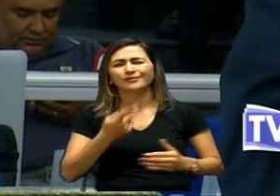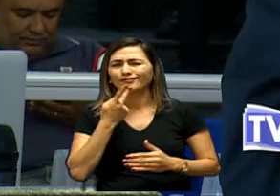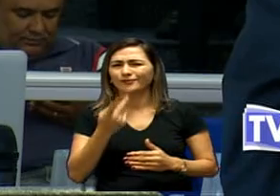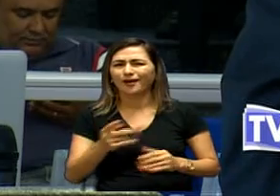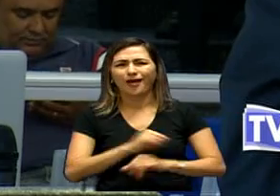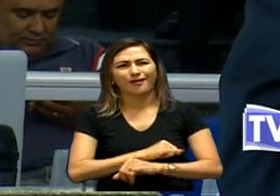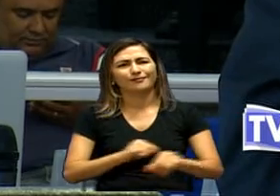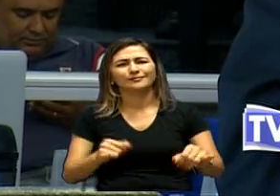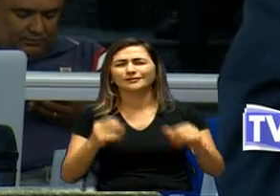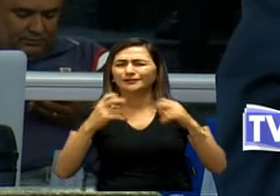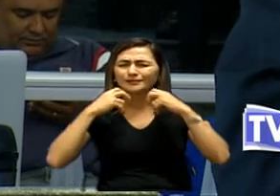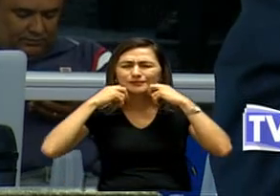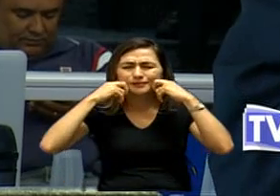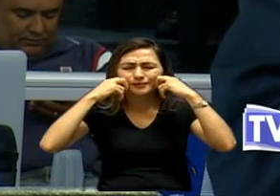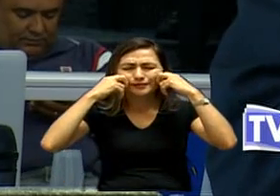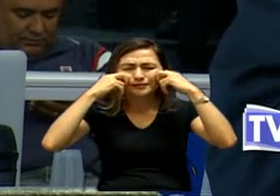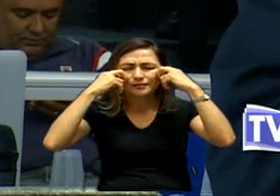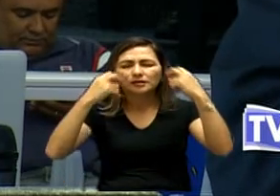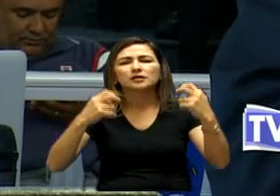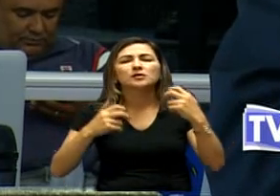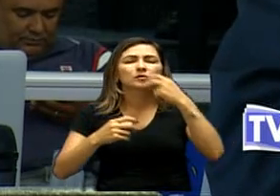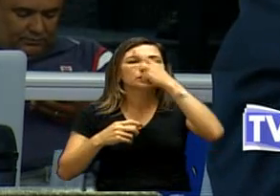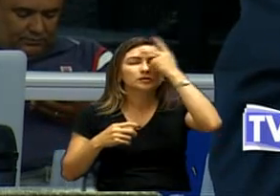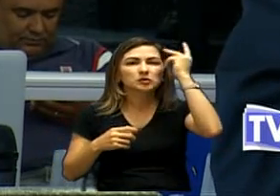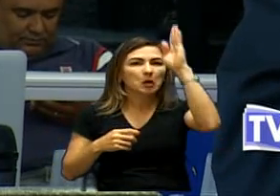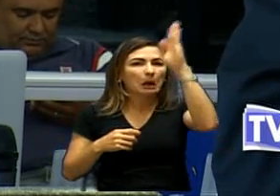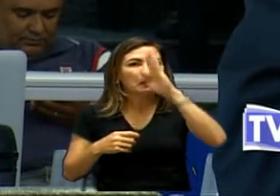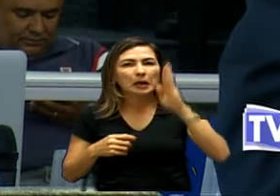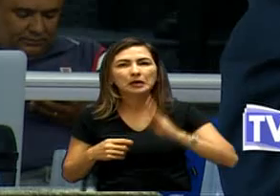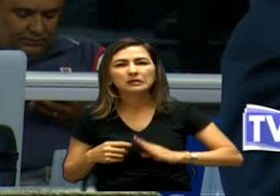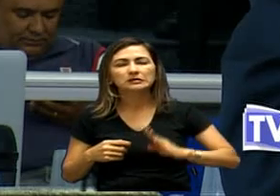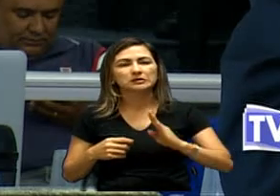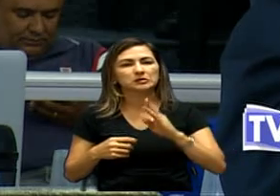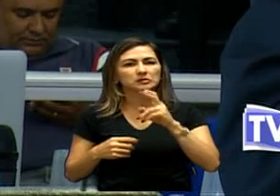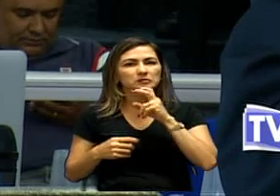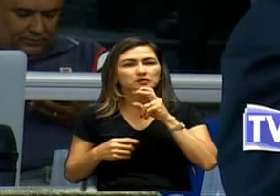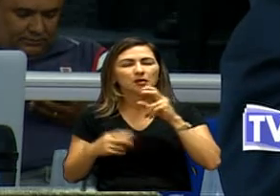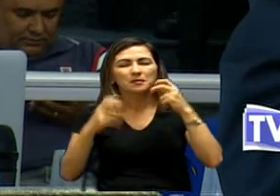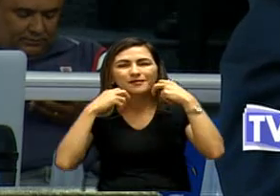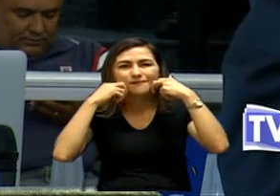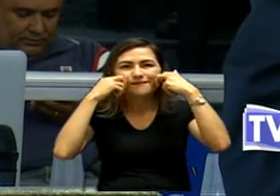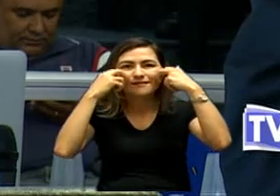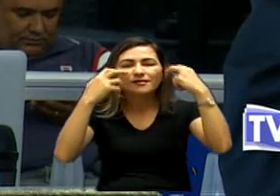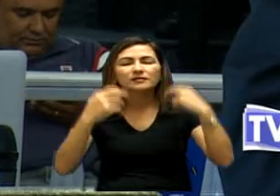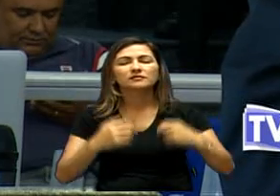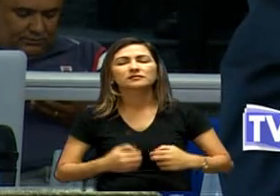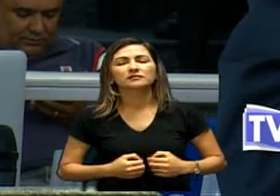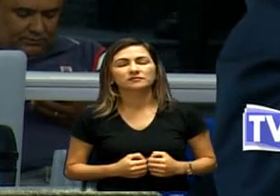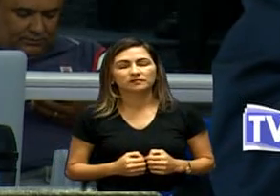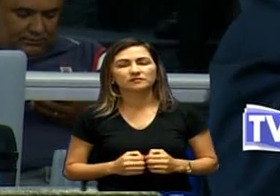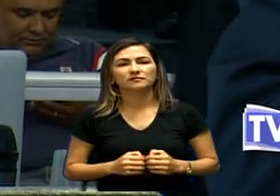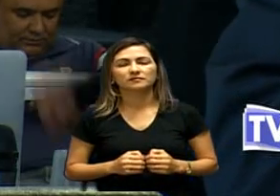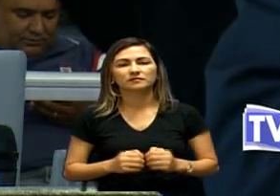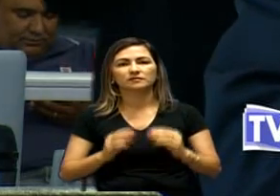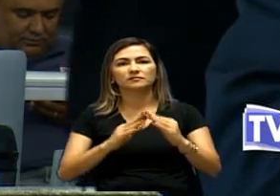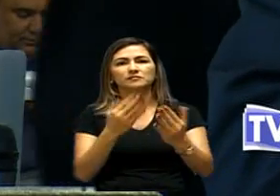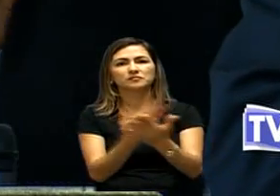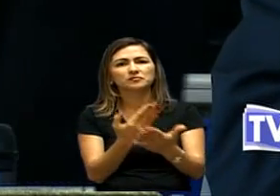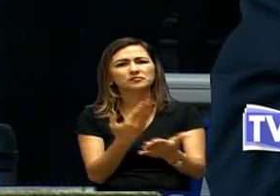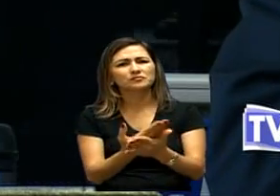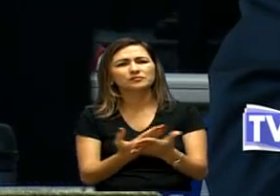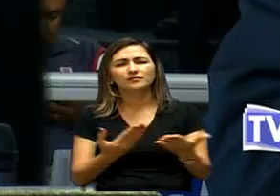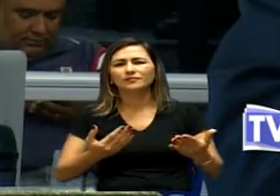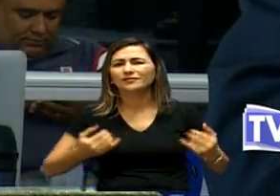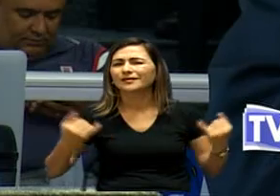vergonha para nós brasileiros e sorocabanos, né? a escola, que é um templo sagrado